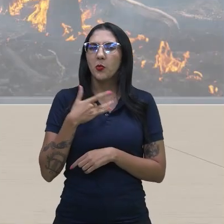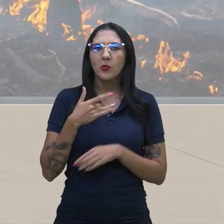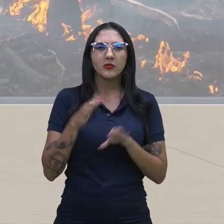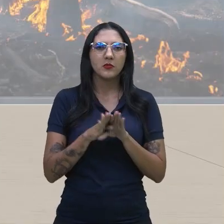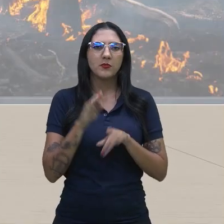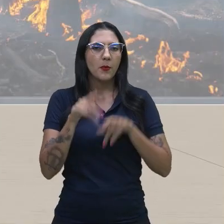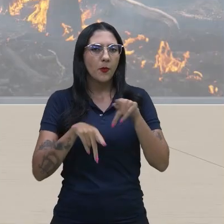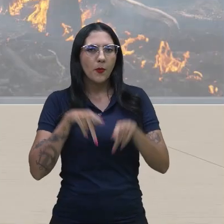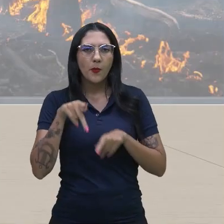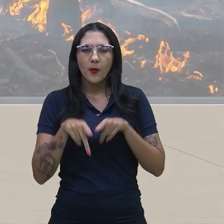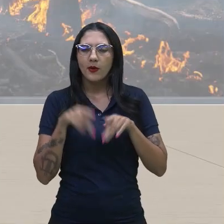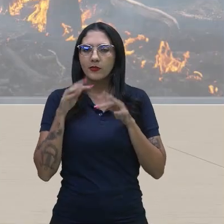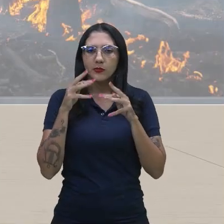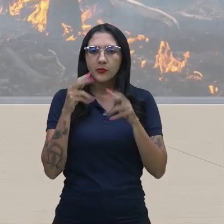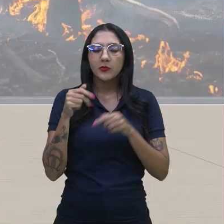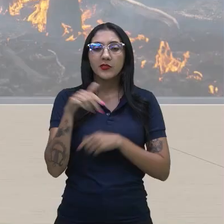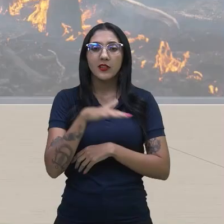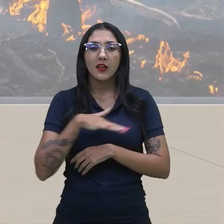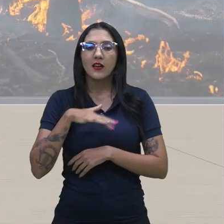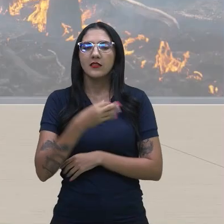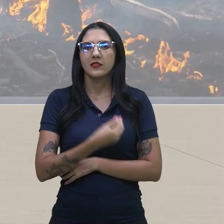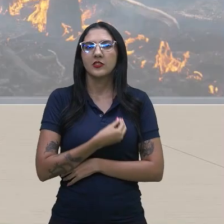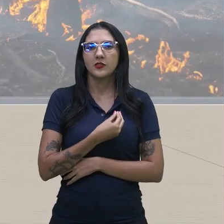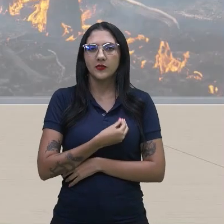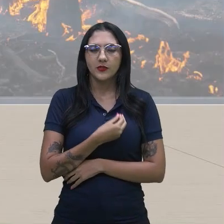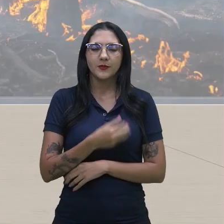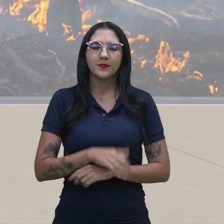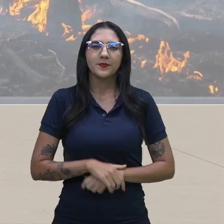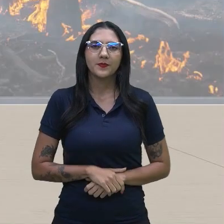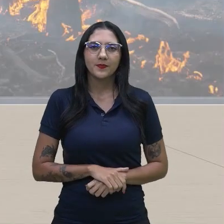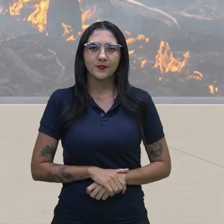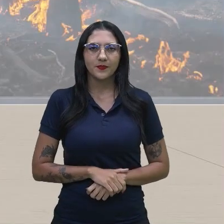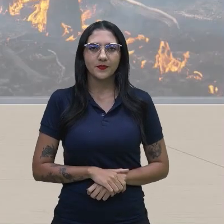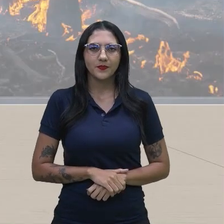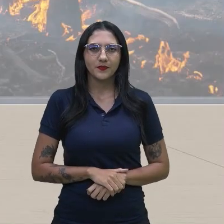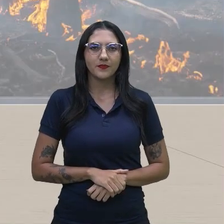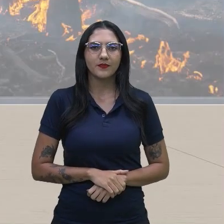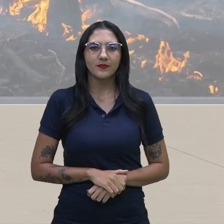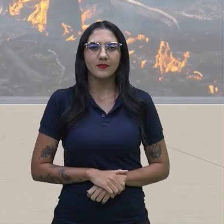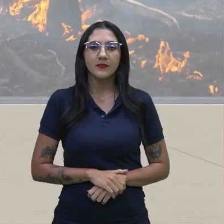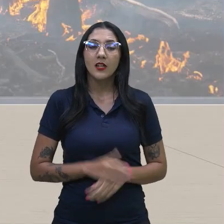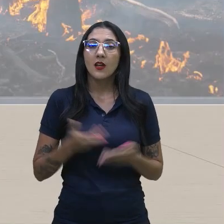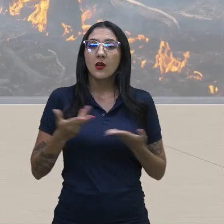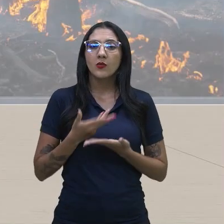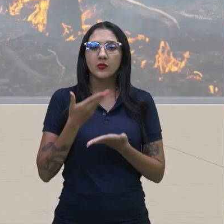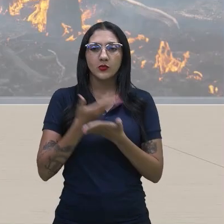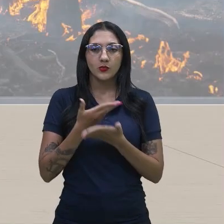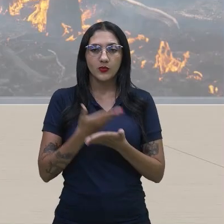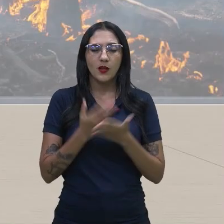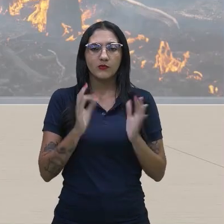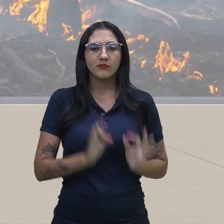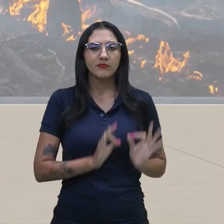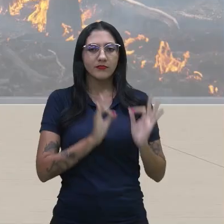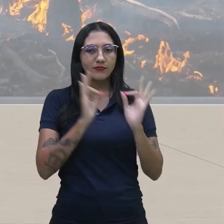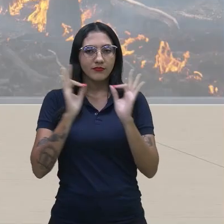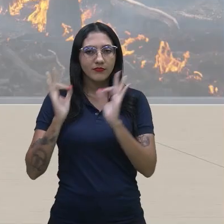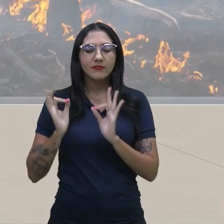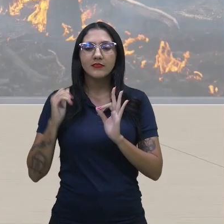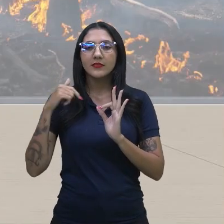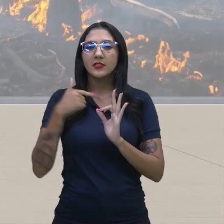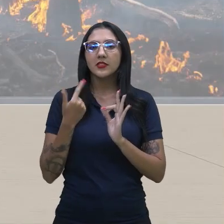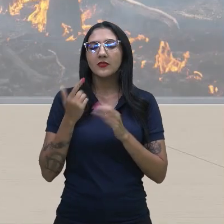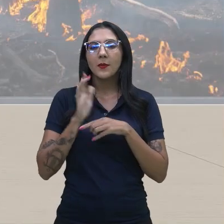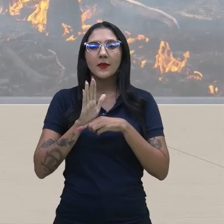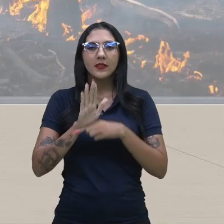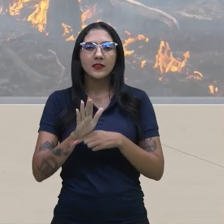geral, para todos os ecossistemas, né, de uma forma geral. E aí nós vamos, ao longo da nossa aula, né, professor, falando um pouco sobre isso,